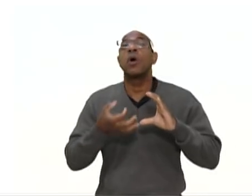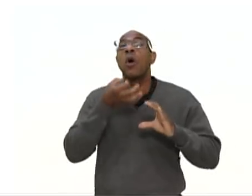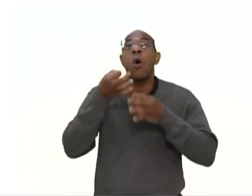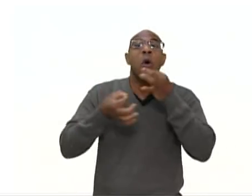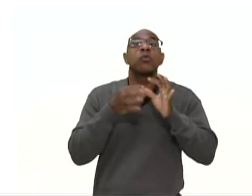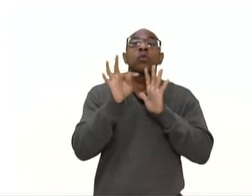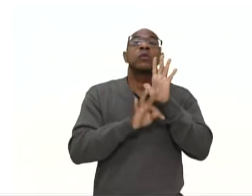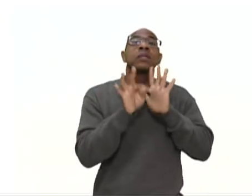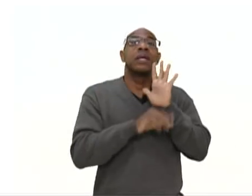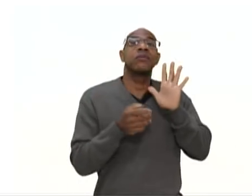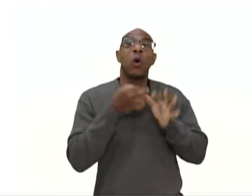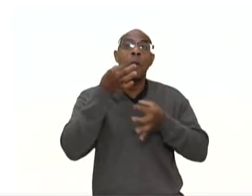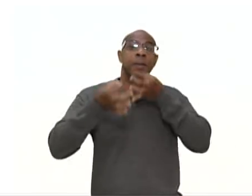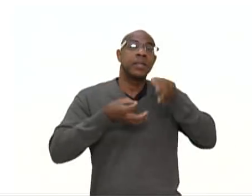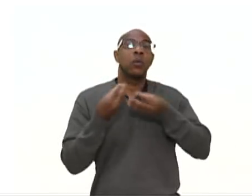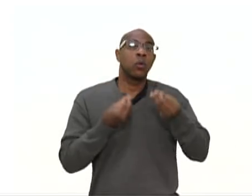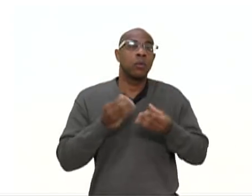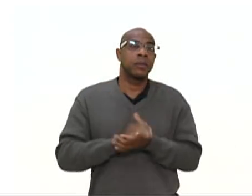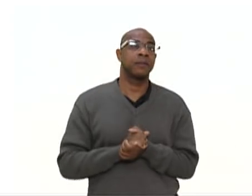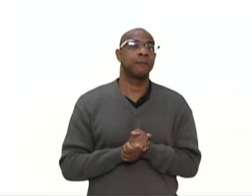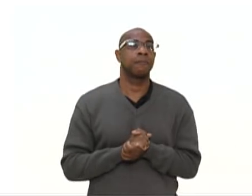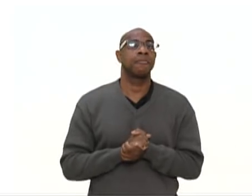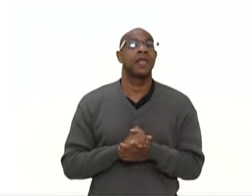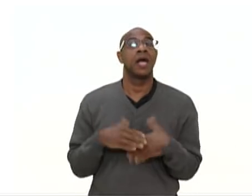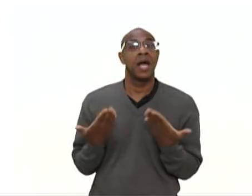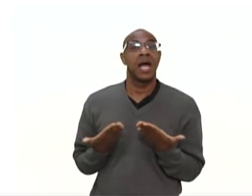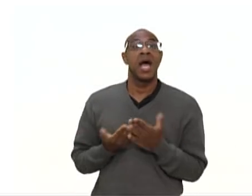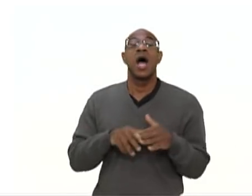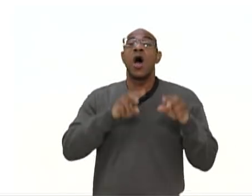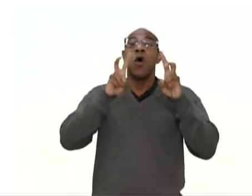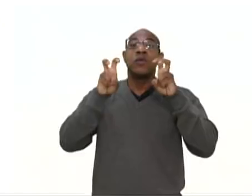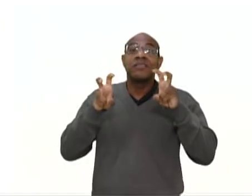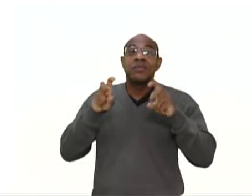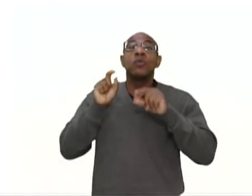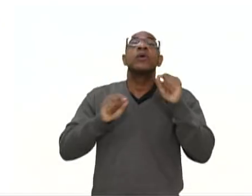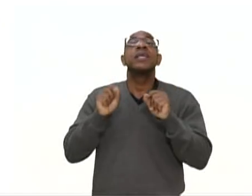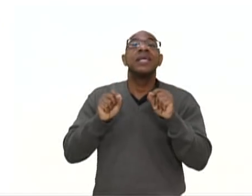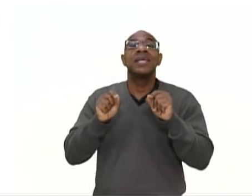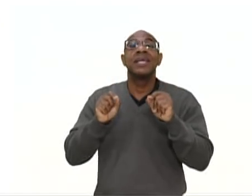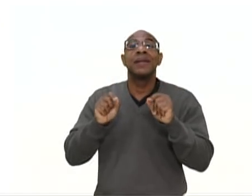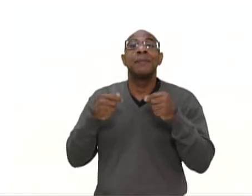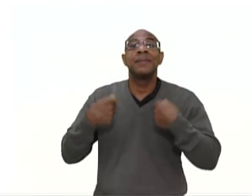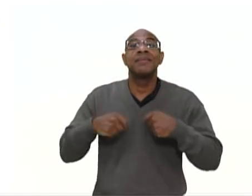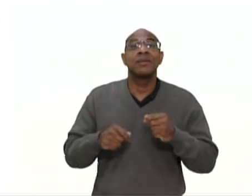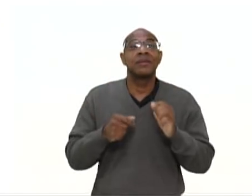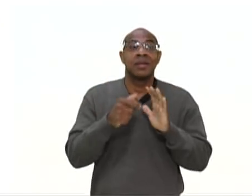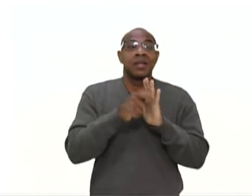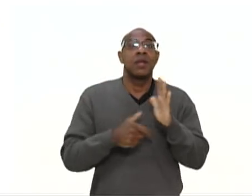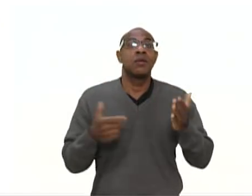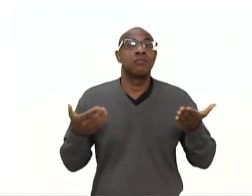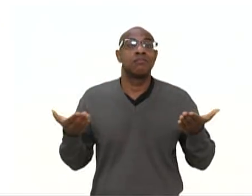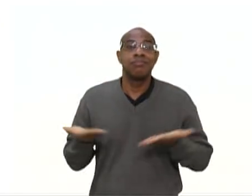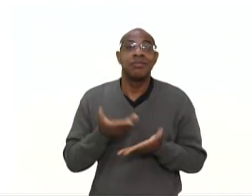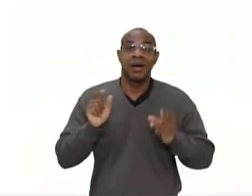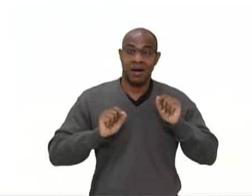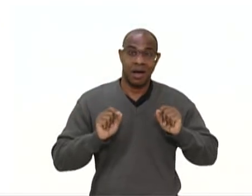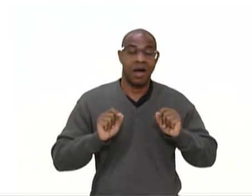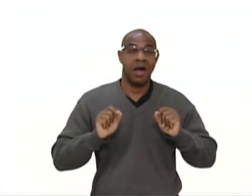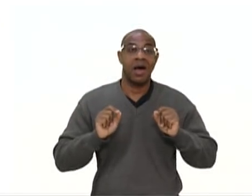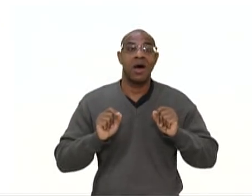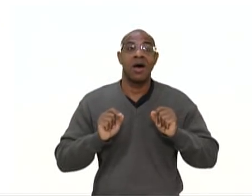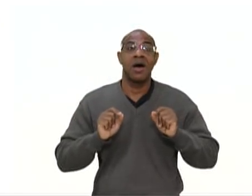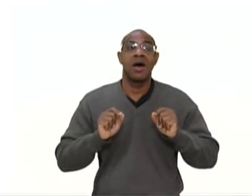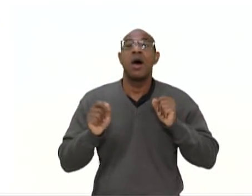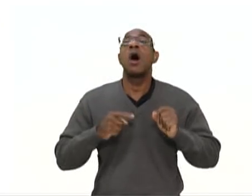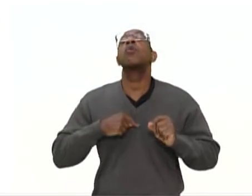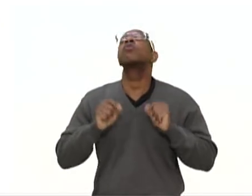opinião? Como eu falei, o título ele tem que ser contemporâneo. O título é o que